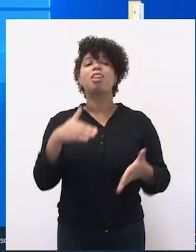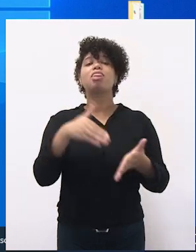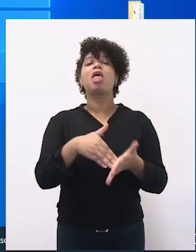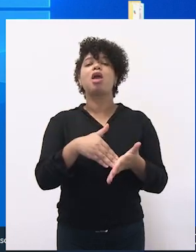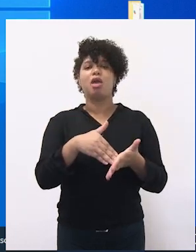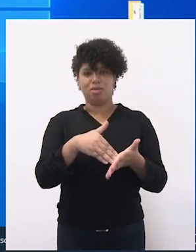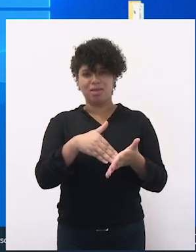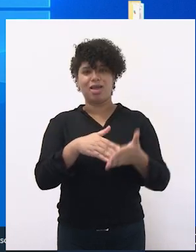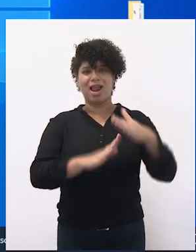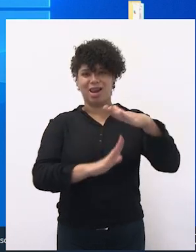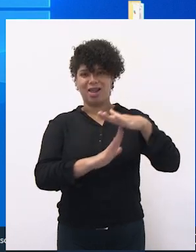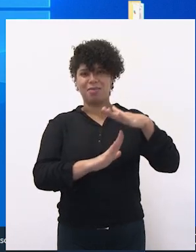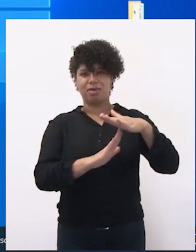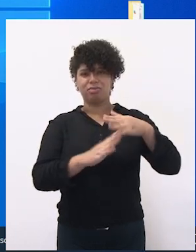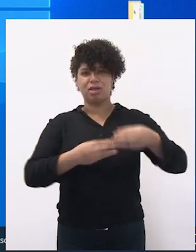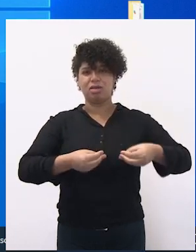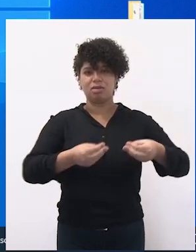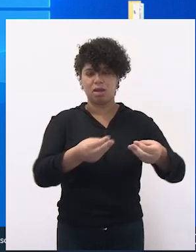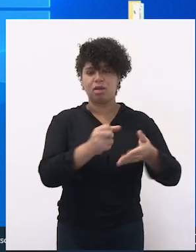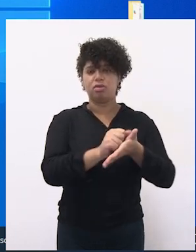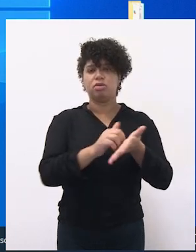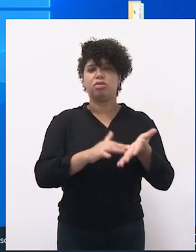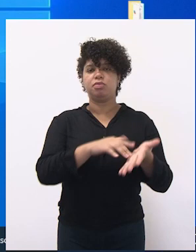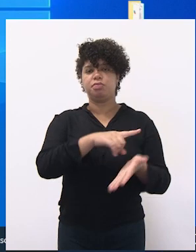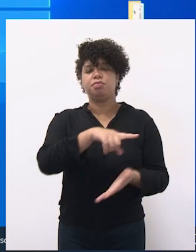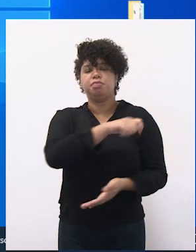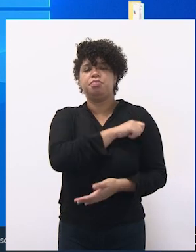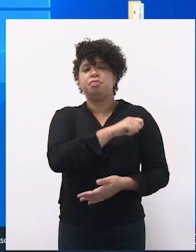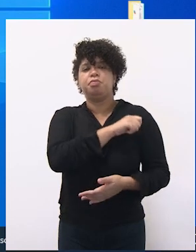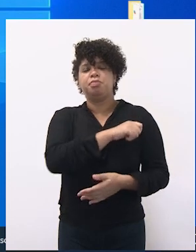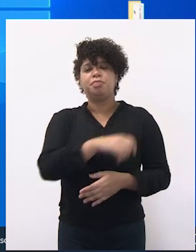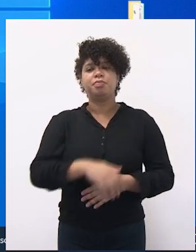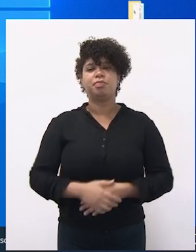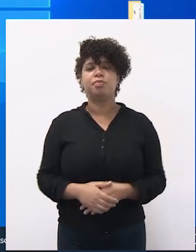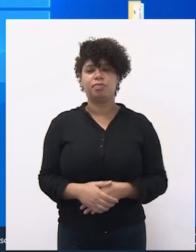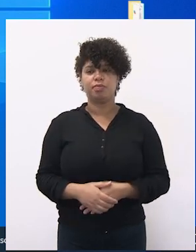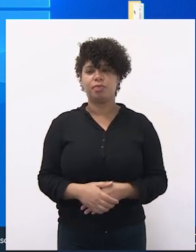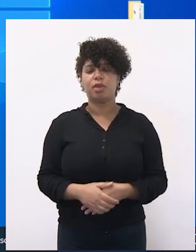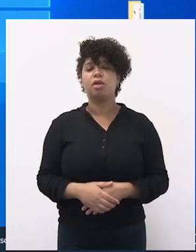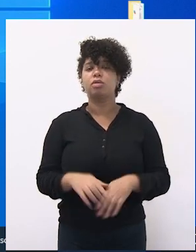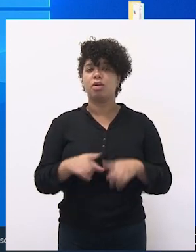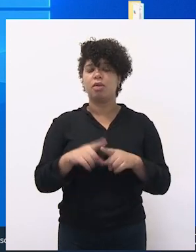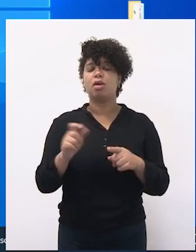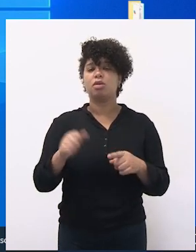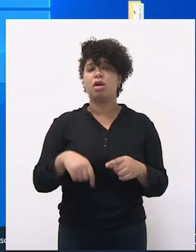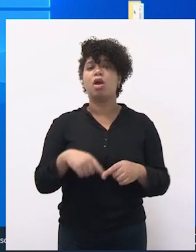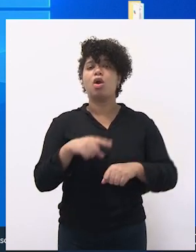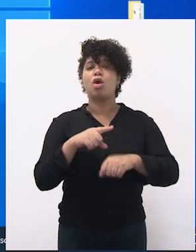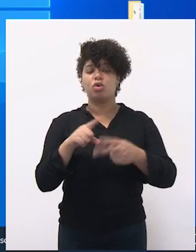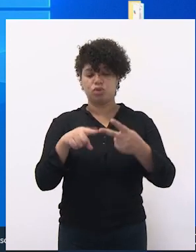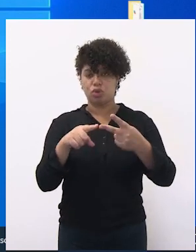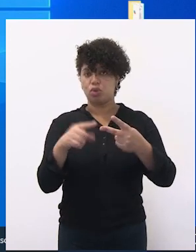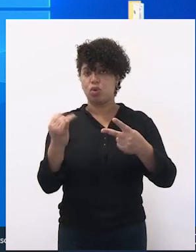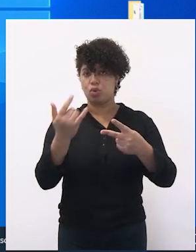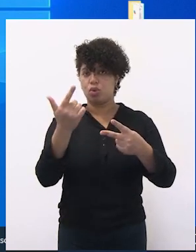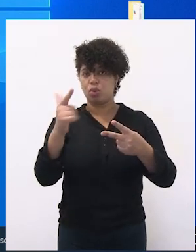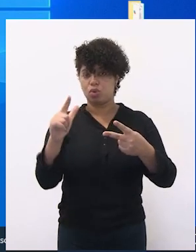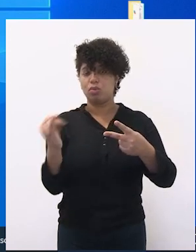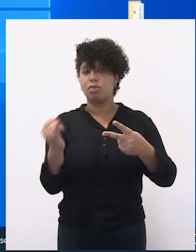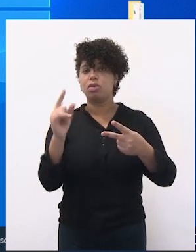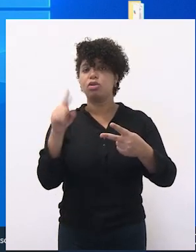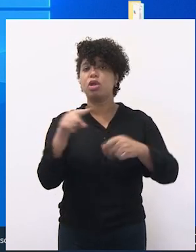data limite de entrega. Você pode colocar a data e horário, né? Você pode estipular o